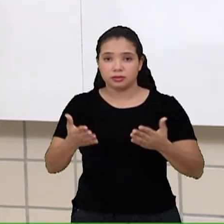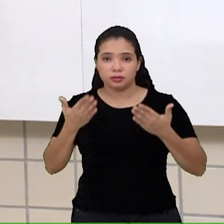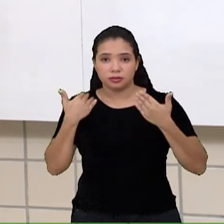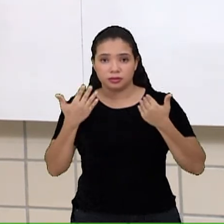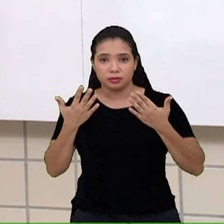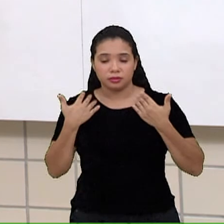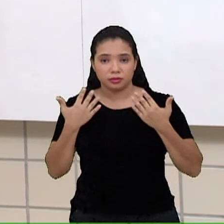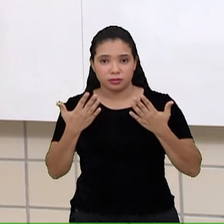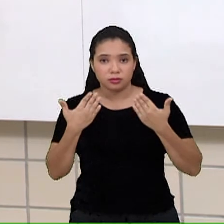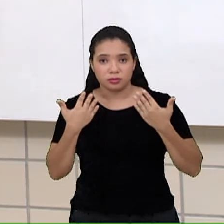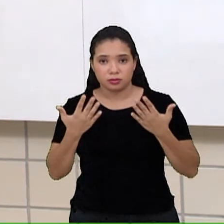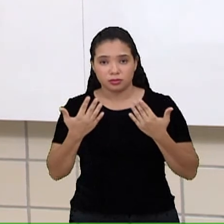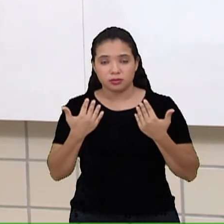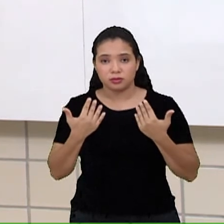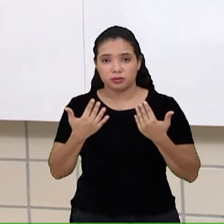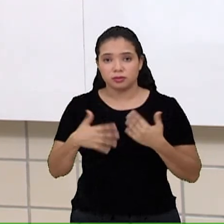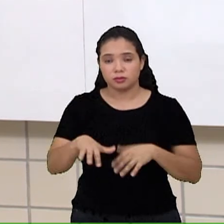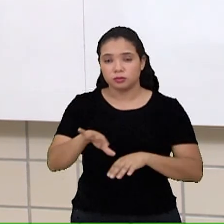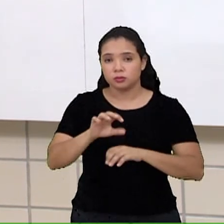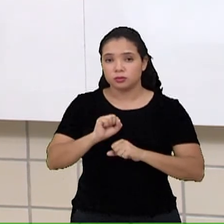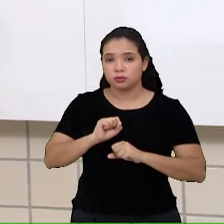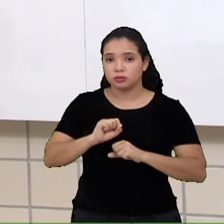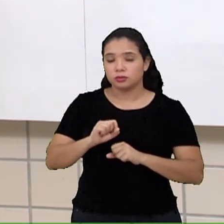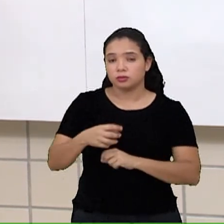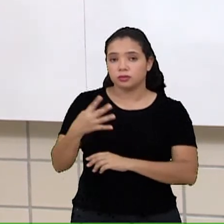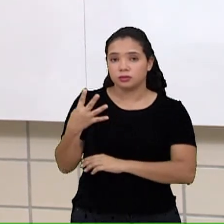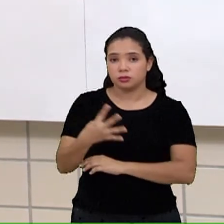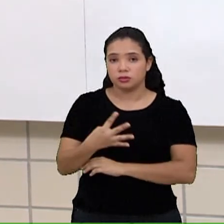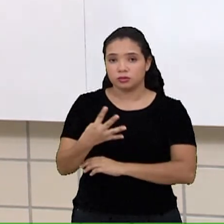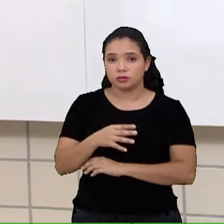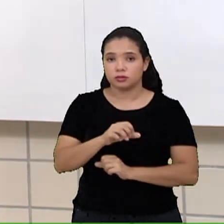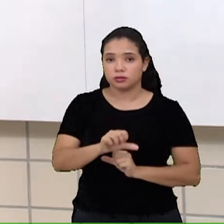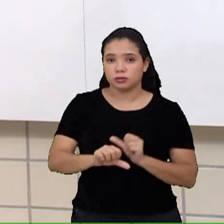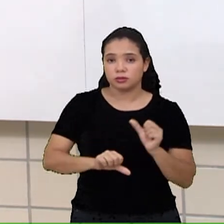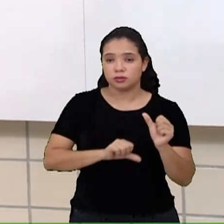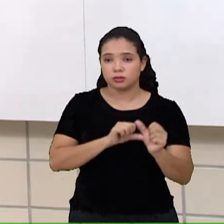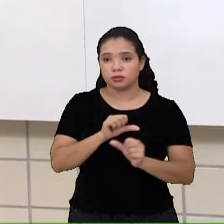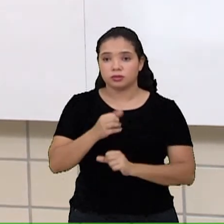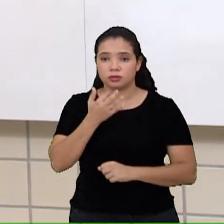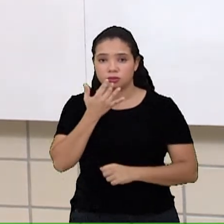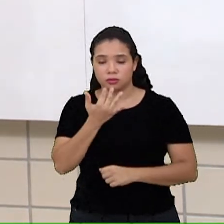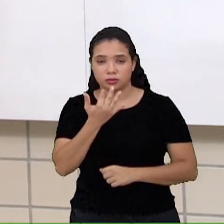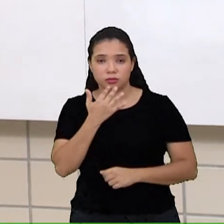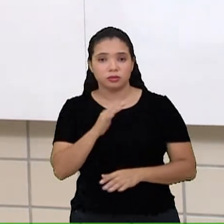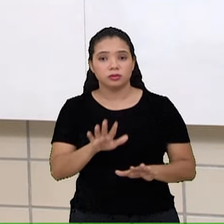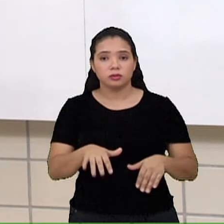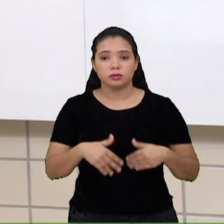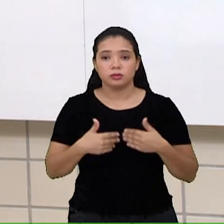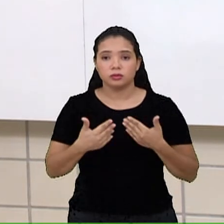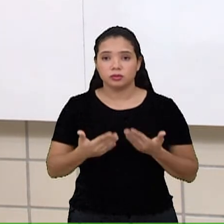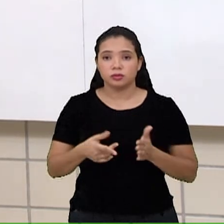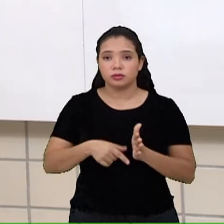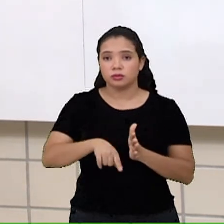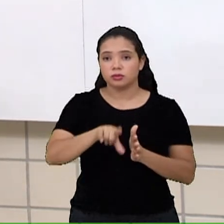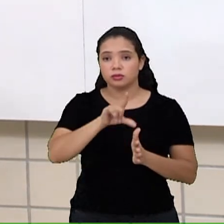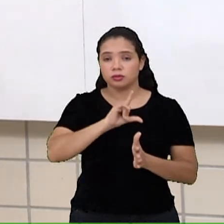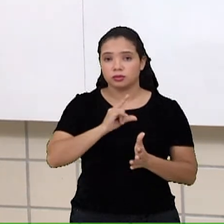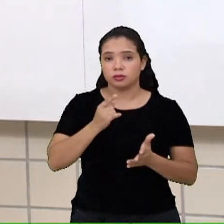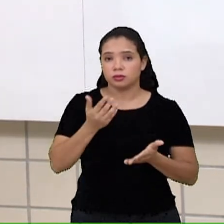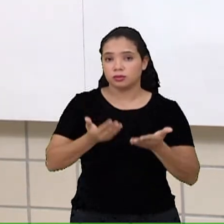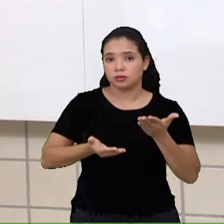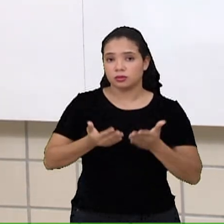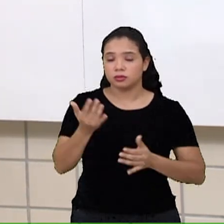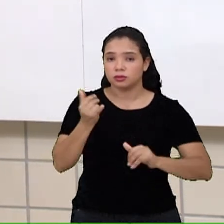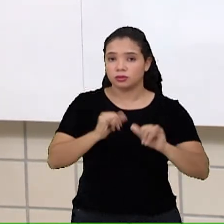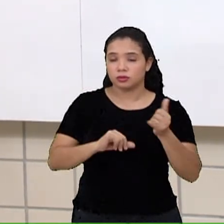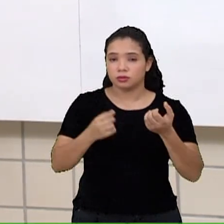ou a absorção, né? E quarto, uma mudança de cor. Antes da gente fazer o balanceamento químico, eu queria falar